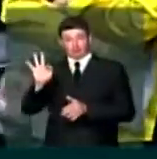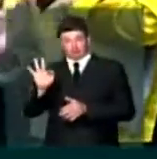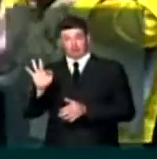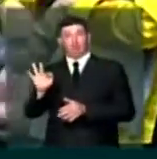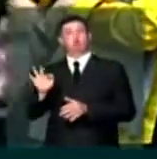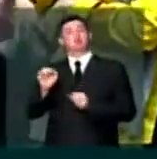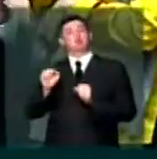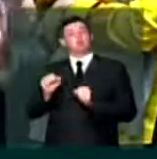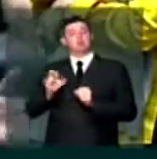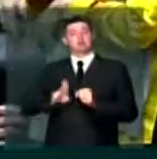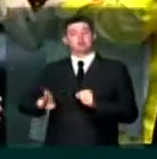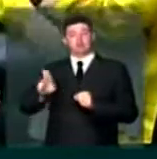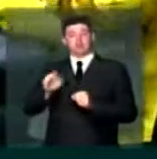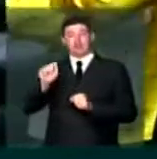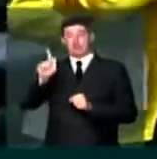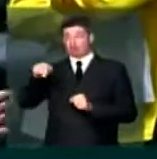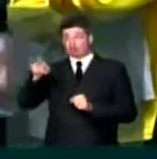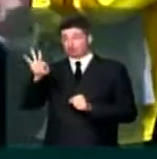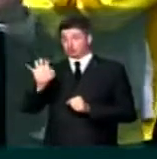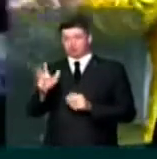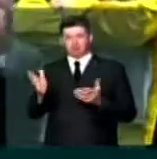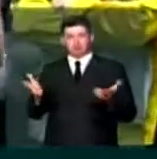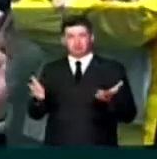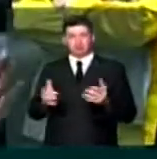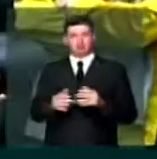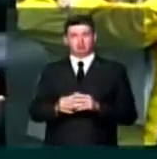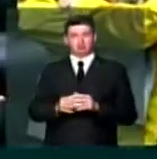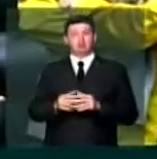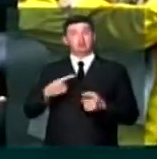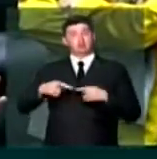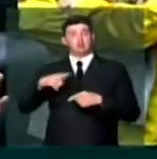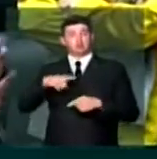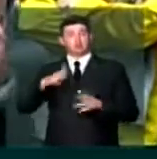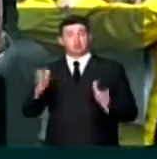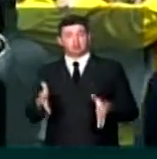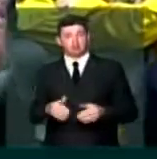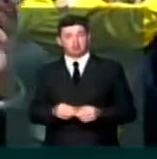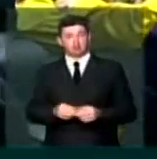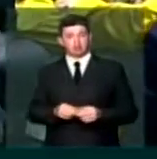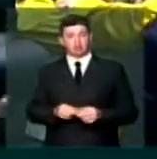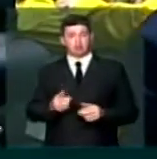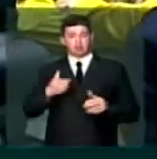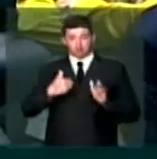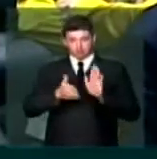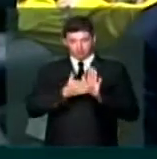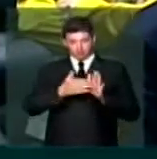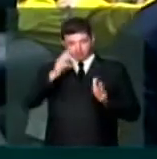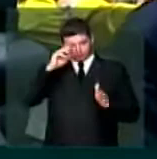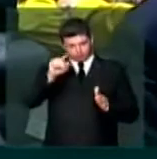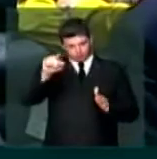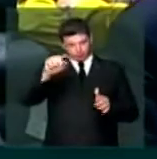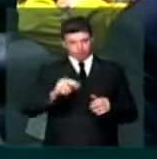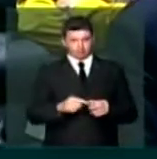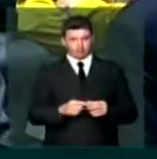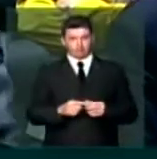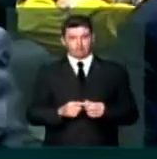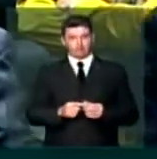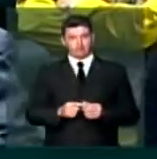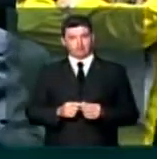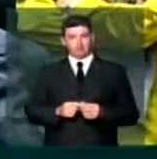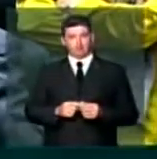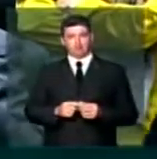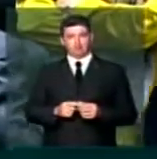que poderão ser exercidas pelos agentes. Então existe uma negociação em curso. O que eu proponho a Vossa Excelência é